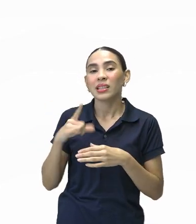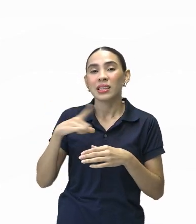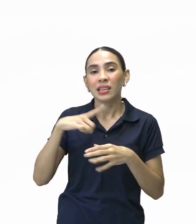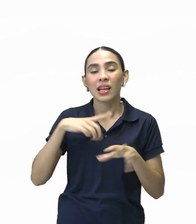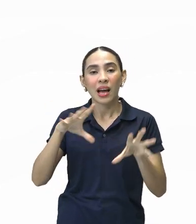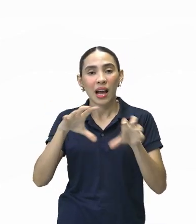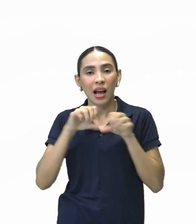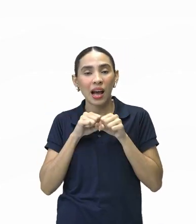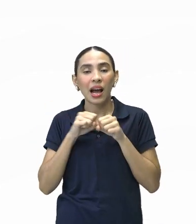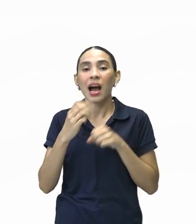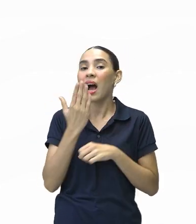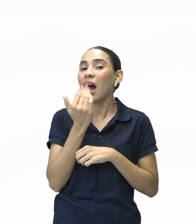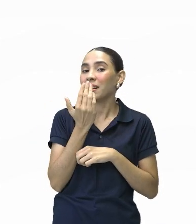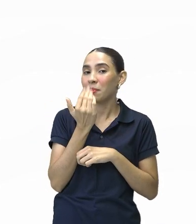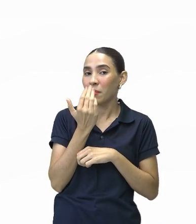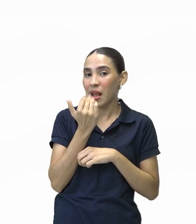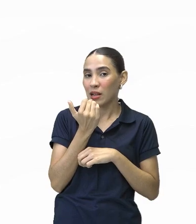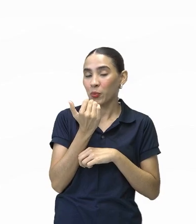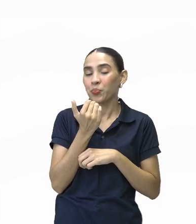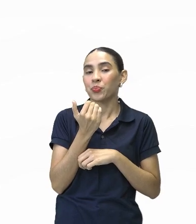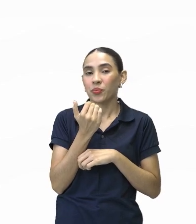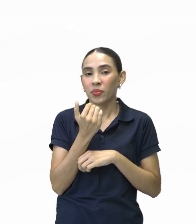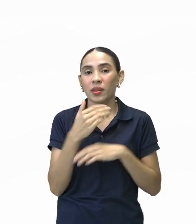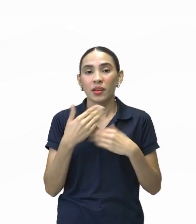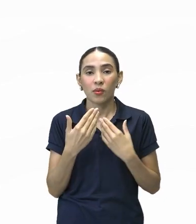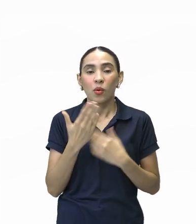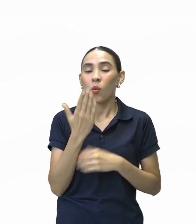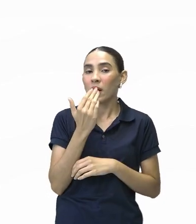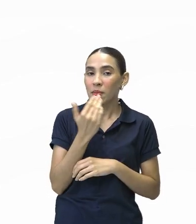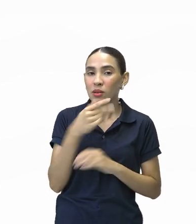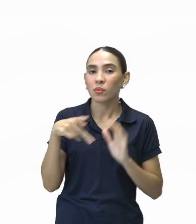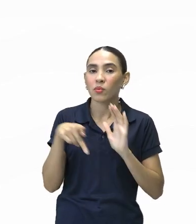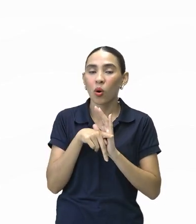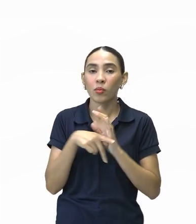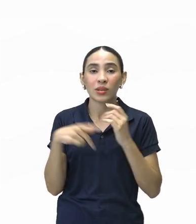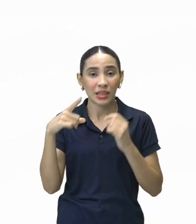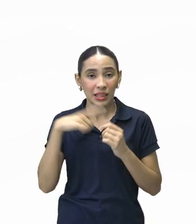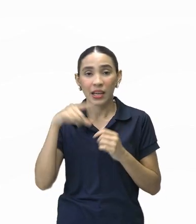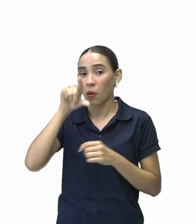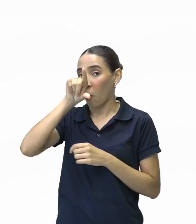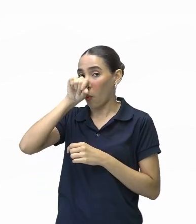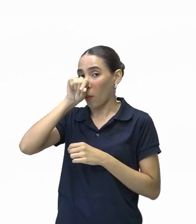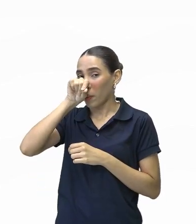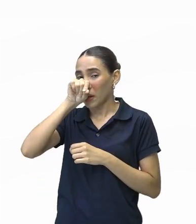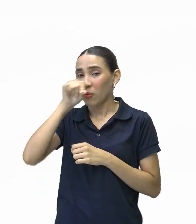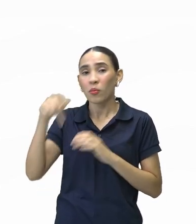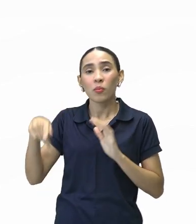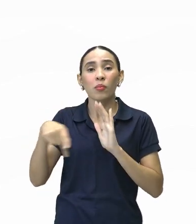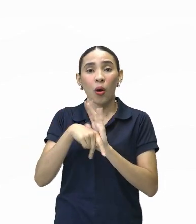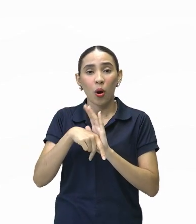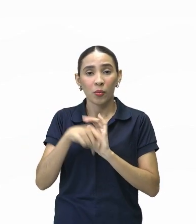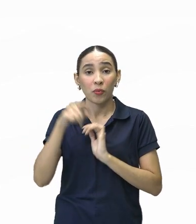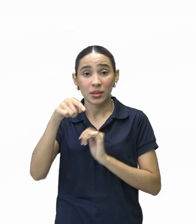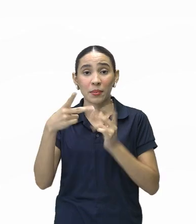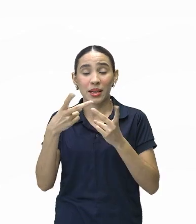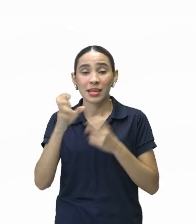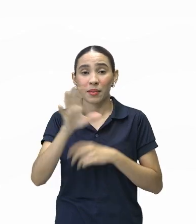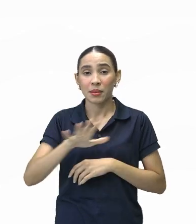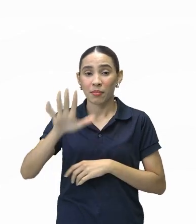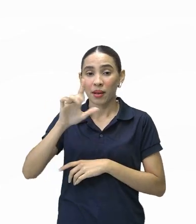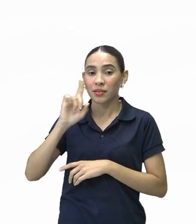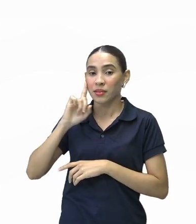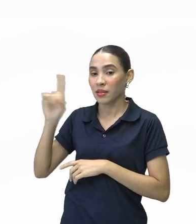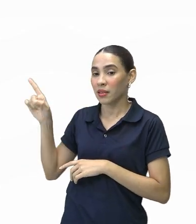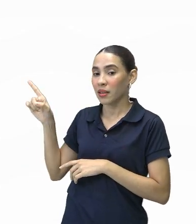seu alimento. Né, de acordo com a alimentação, a dieta alimentar, ele tem um bico com formato específico. Vocês estão observando aí